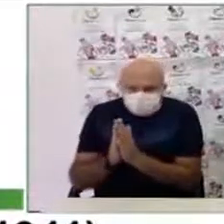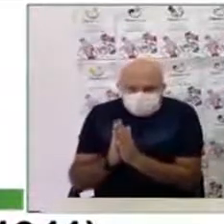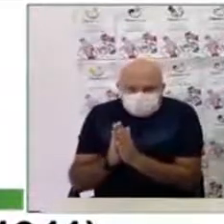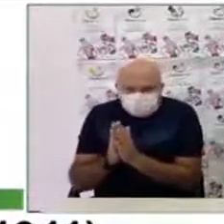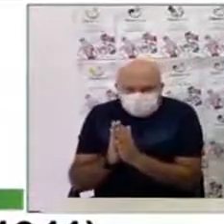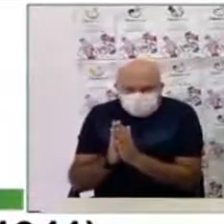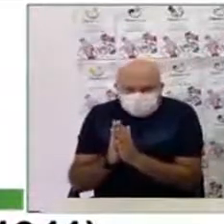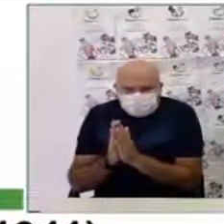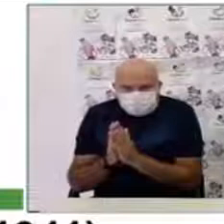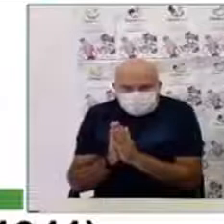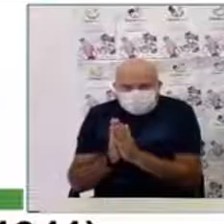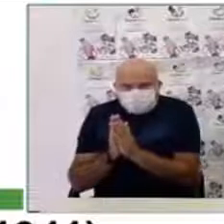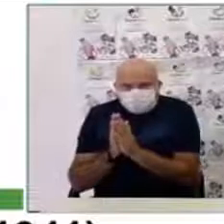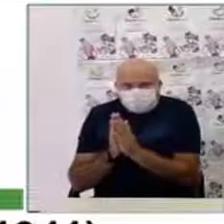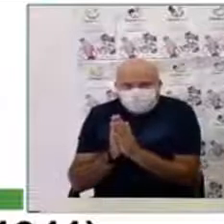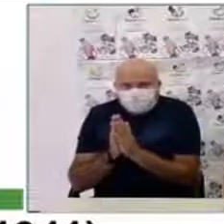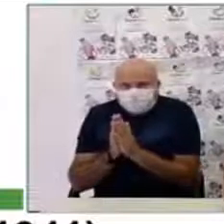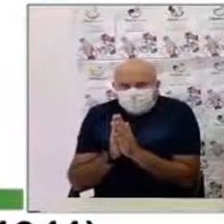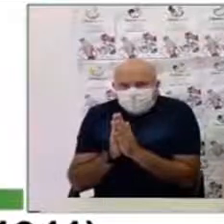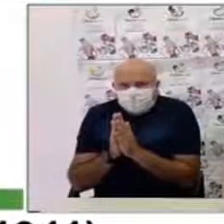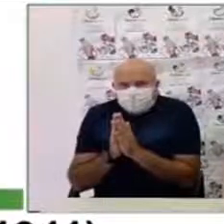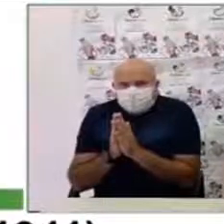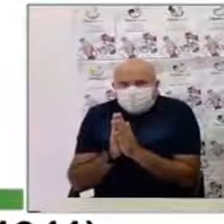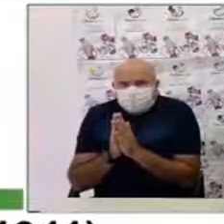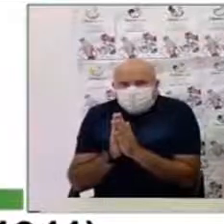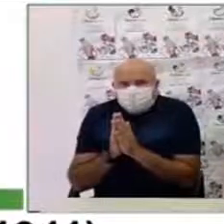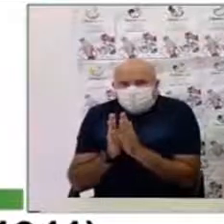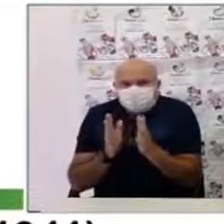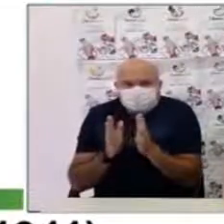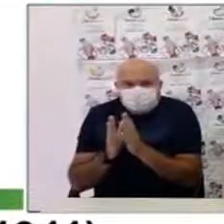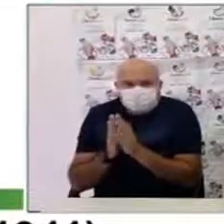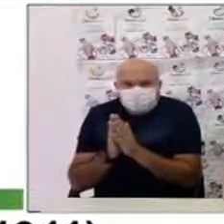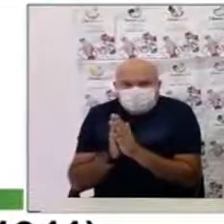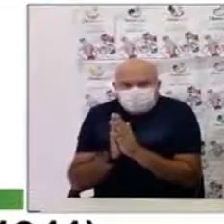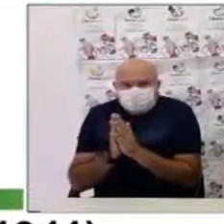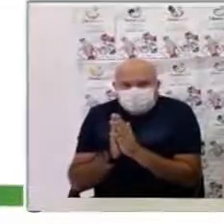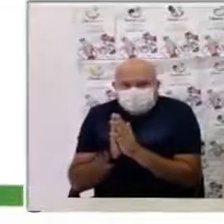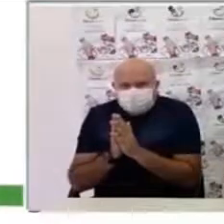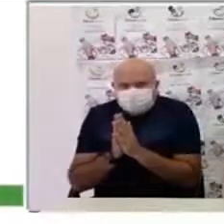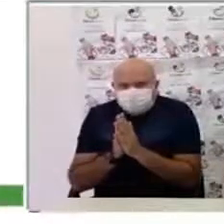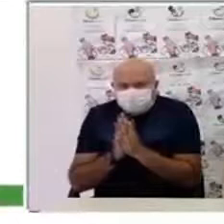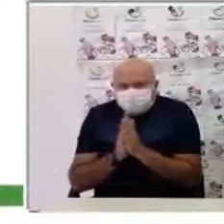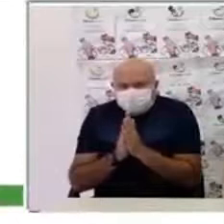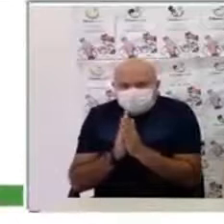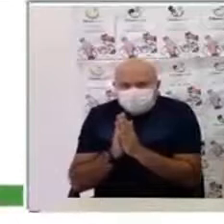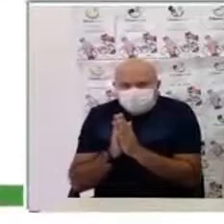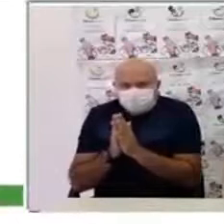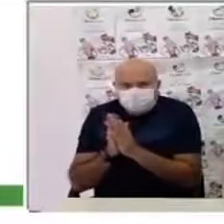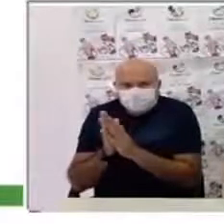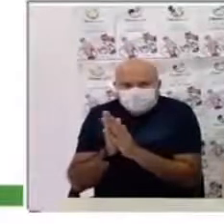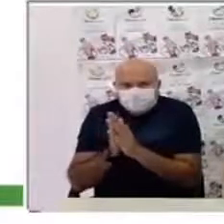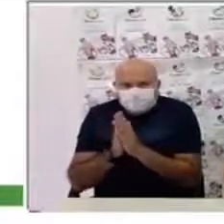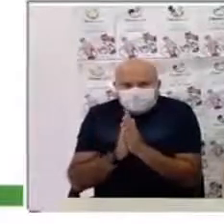para a gente interpretar direitinho o desenho, né? O professor pode voltar só um slide aí para a gente só fechar a ideia. Você tem